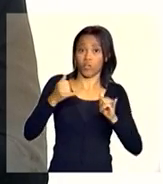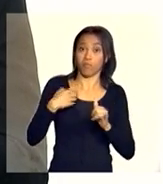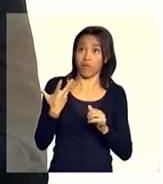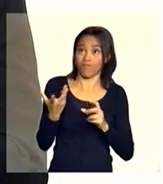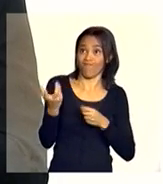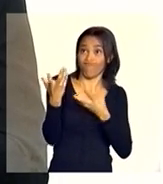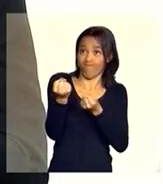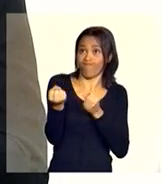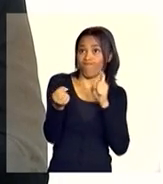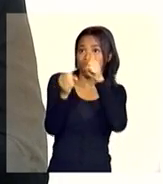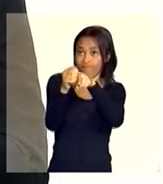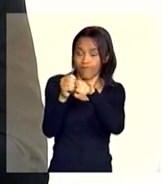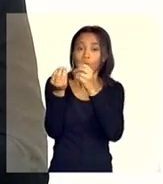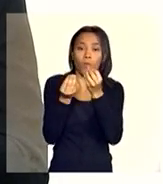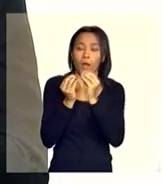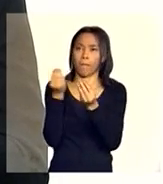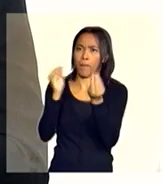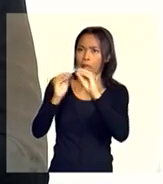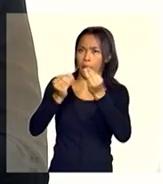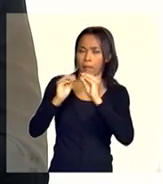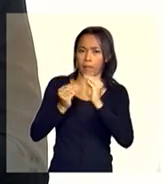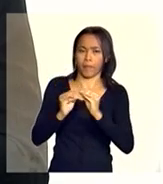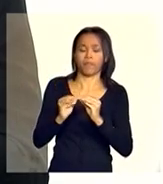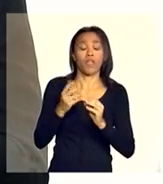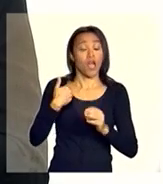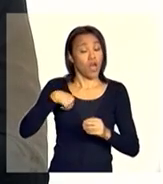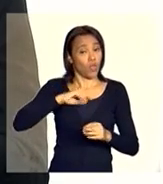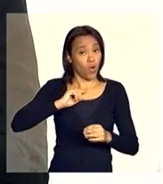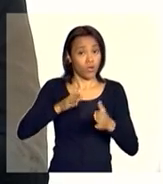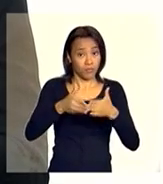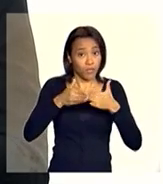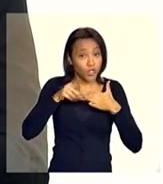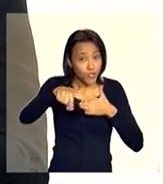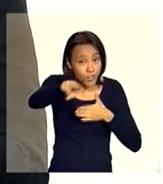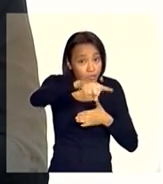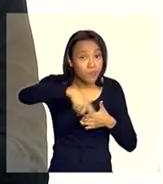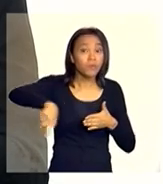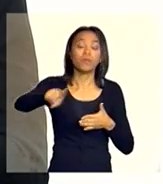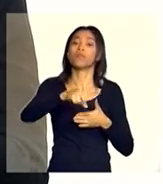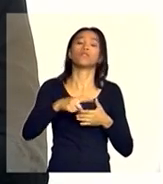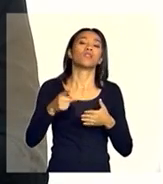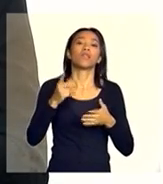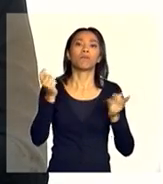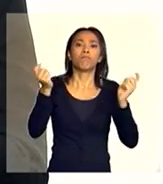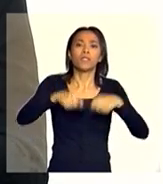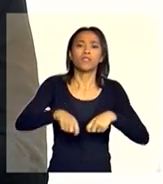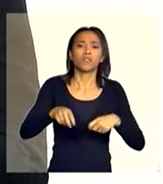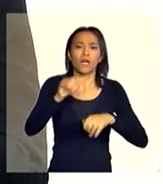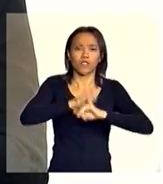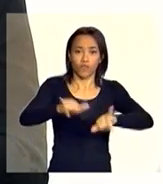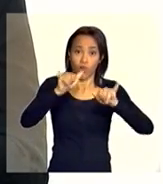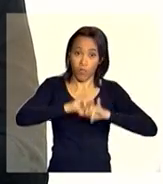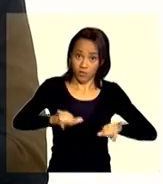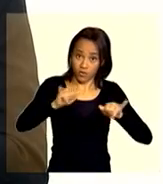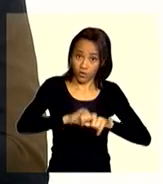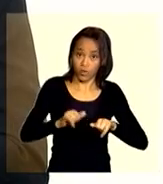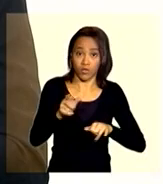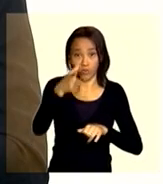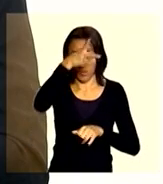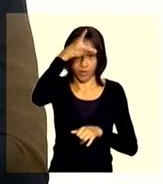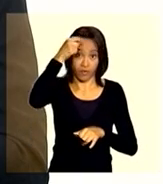suas nós recomendamos que realize a inserção ou atualização dos dados do prefeito